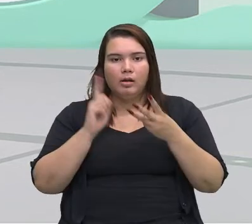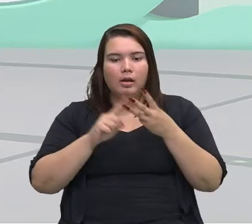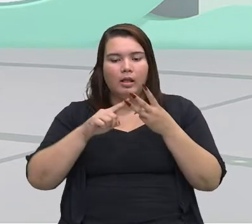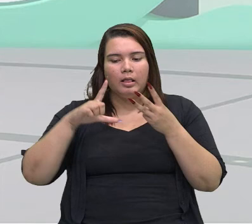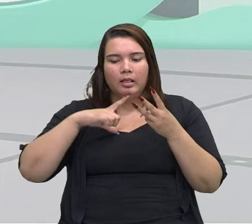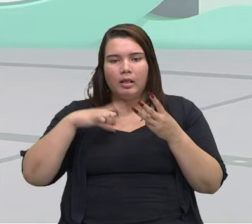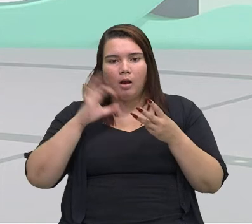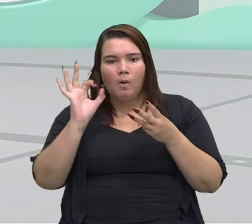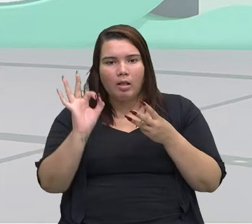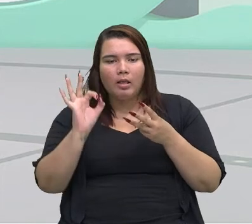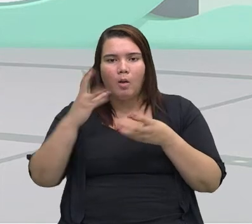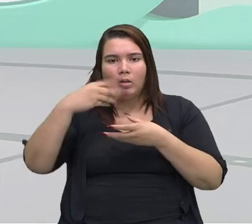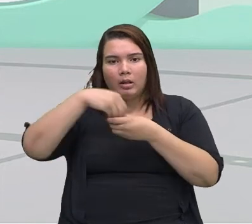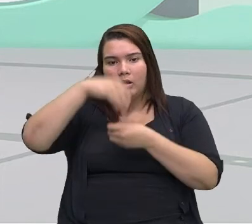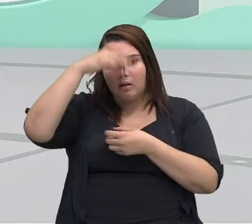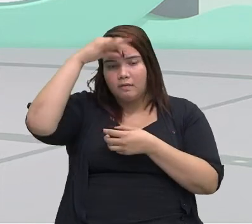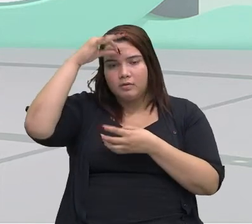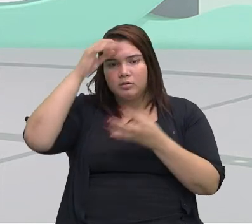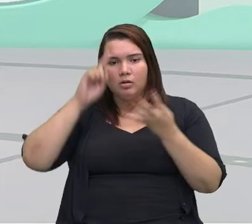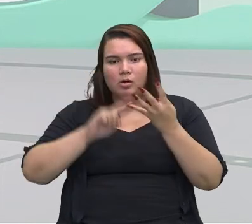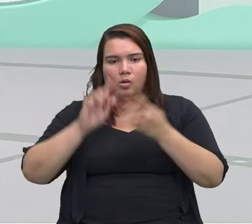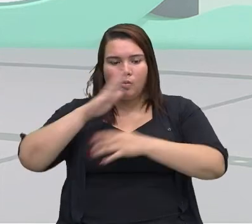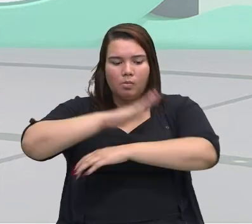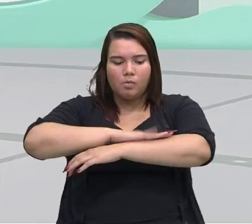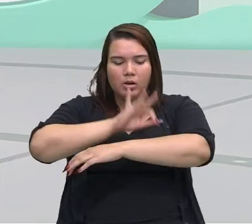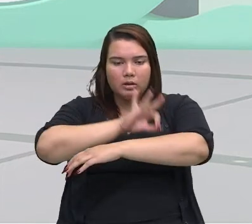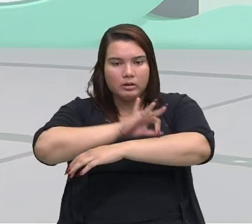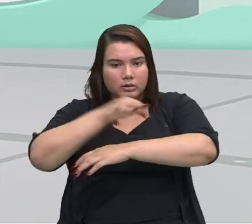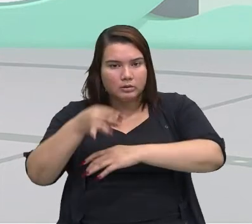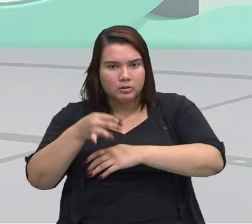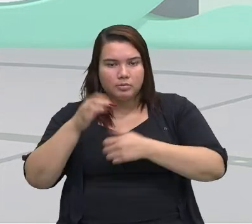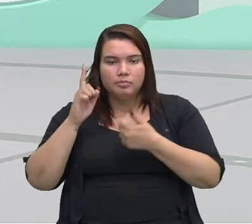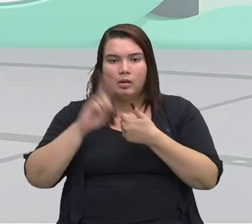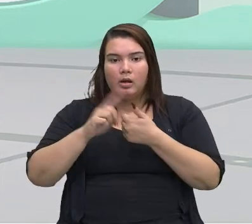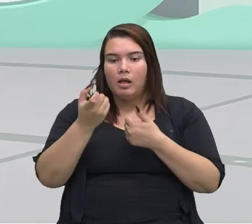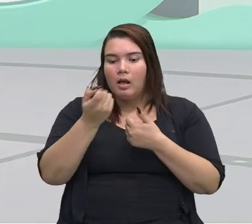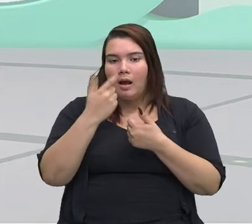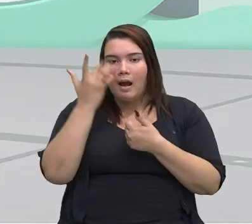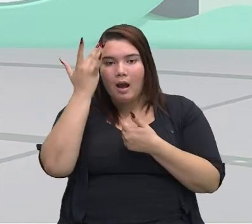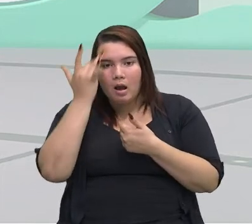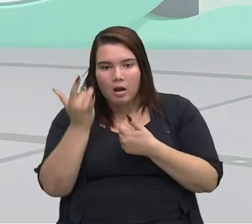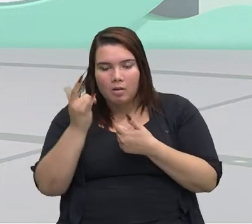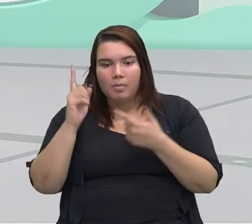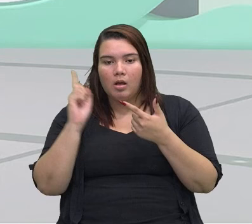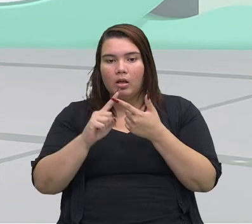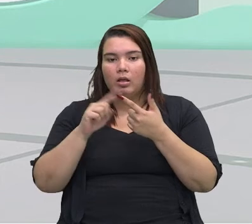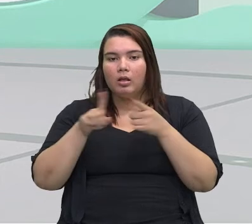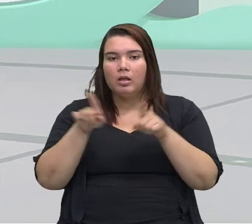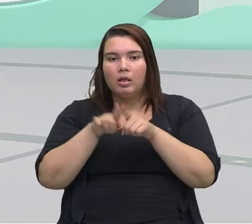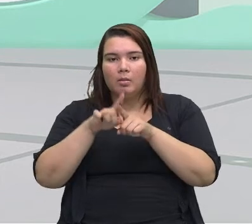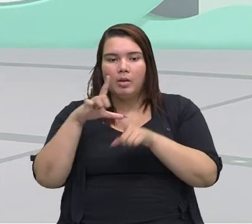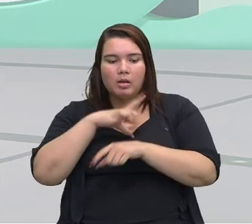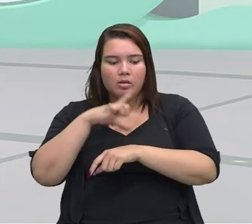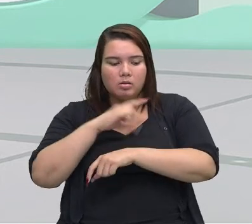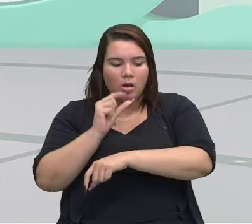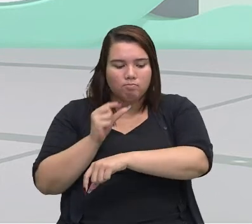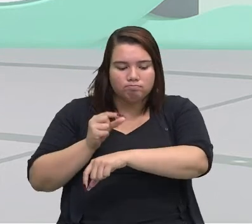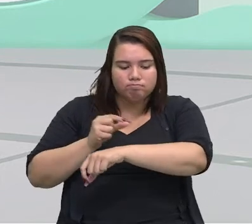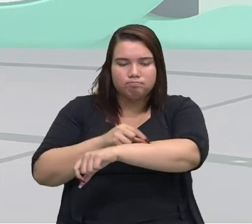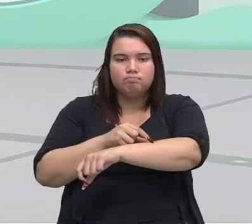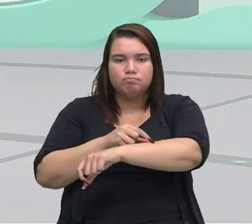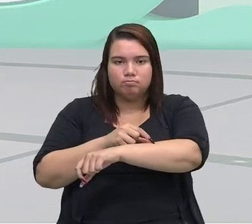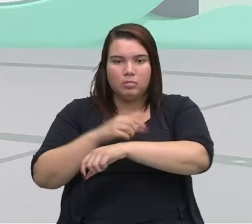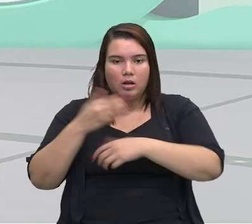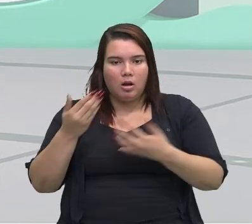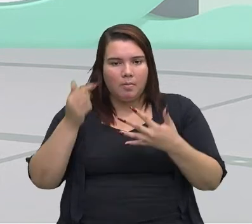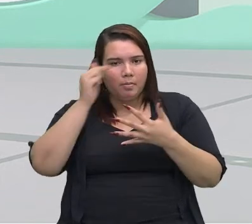anel vaginal, os adesivos cutâneos, a pílula do dia seguinte e o implante contraceptivo. Esses métodos aí,